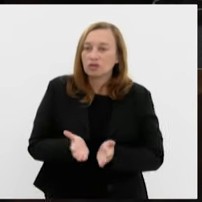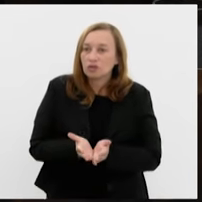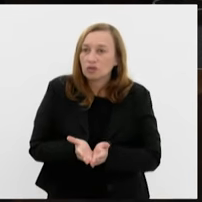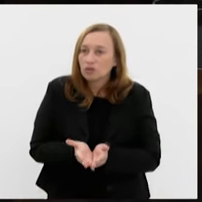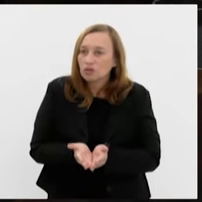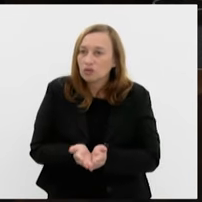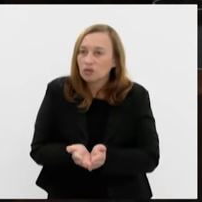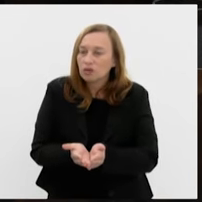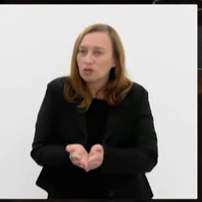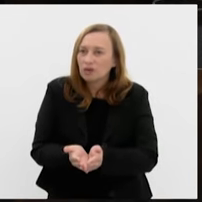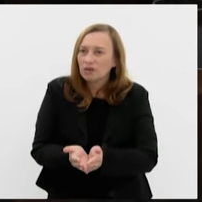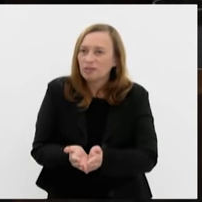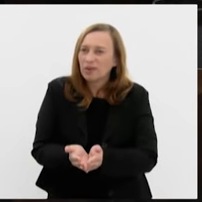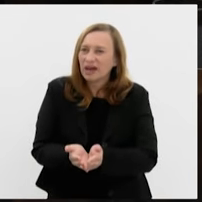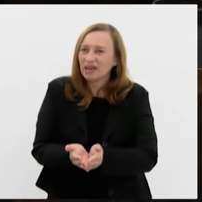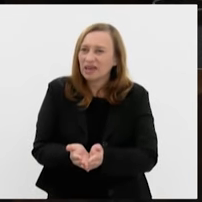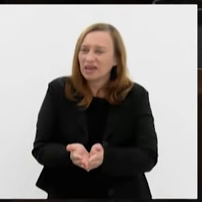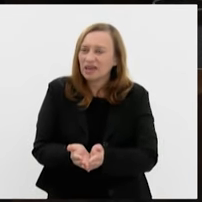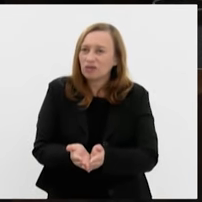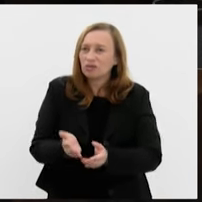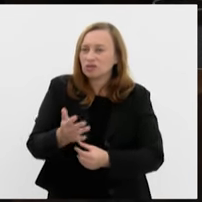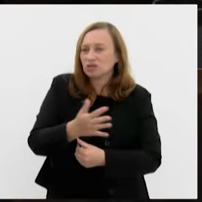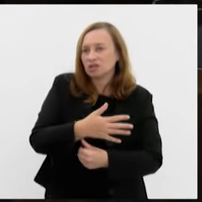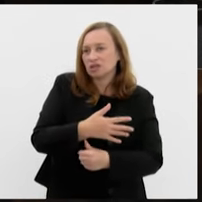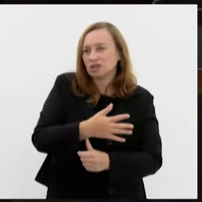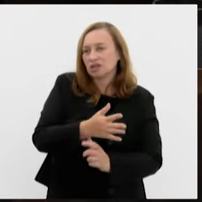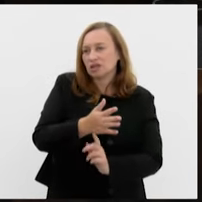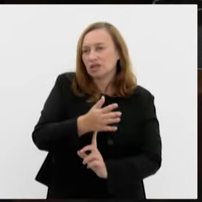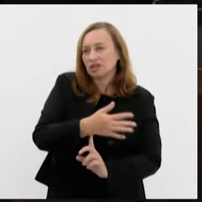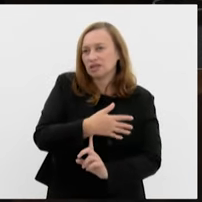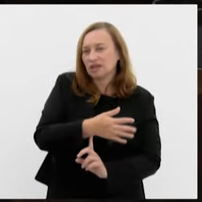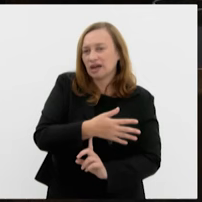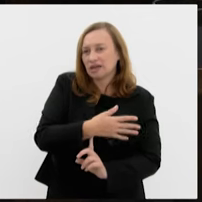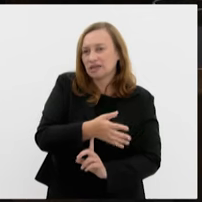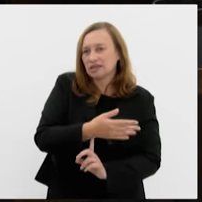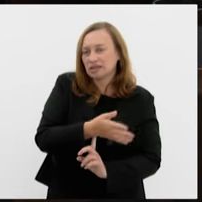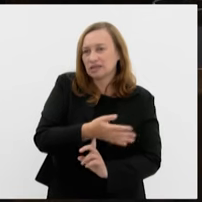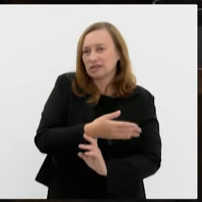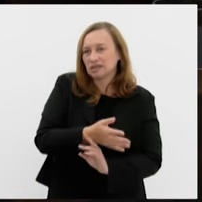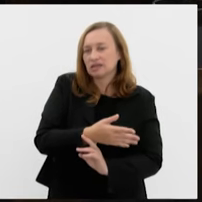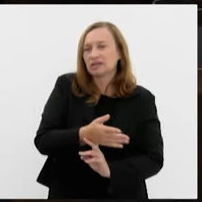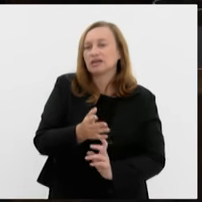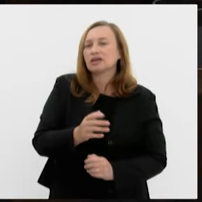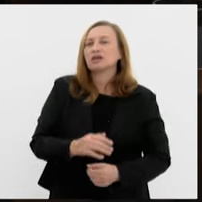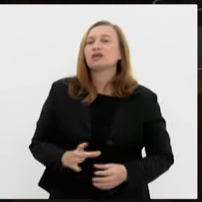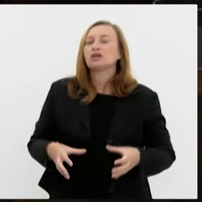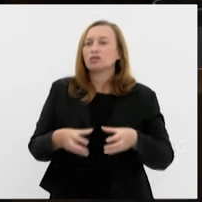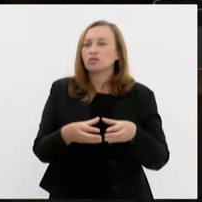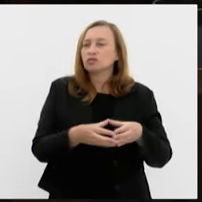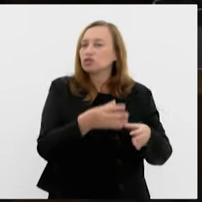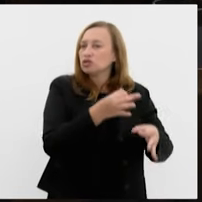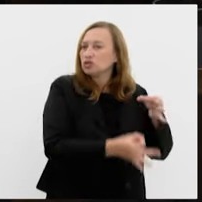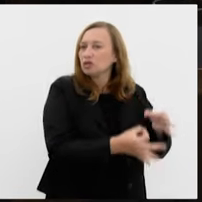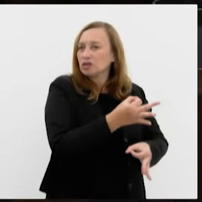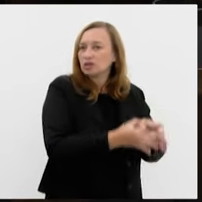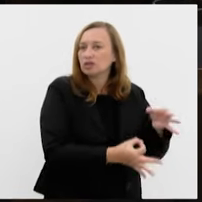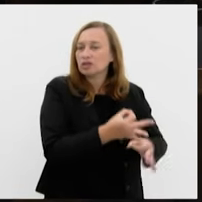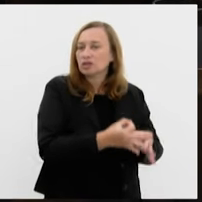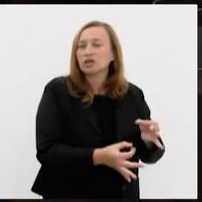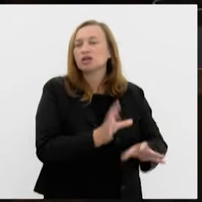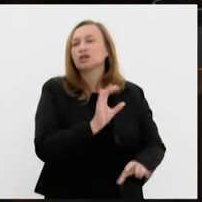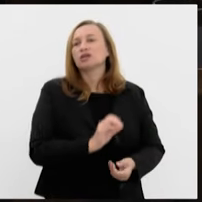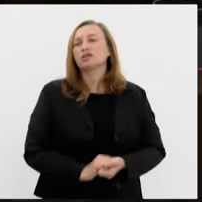de táxi B da forma que menciono parecer da comissão de constituição e justiça pela